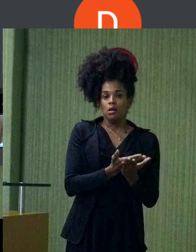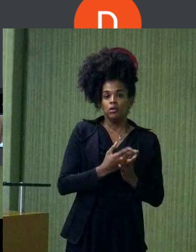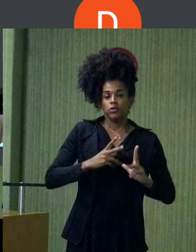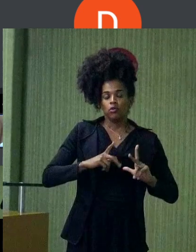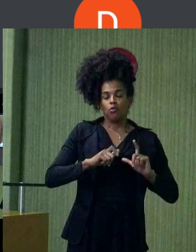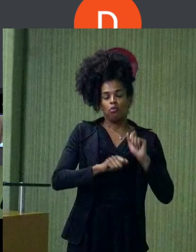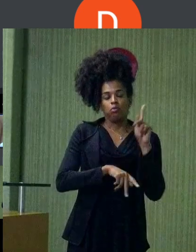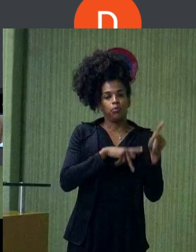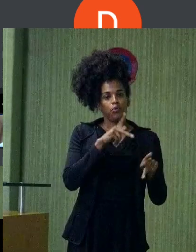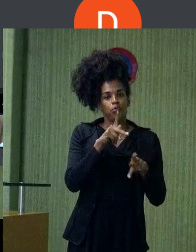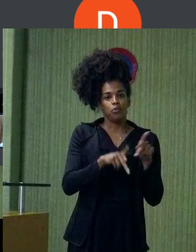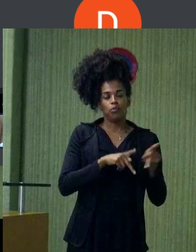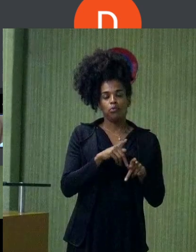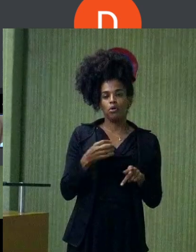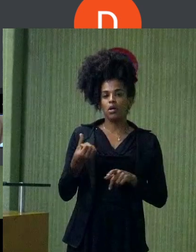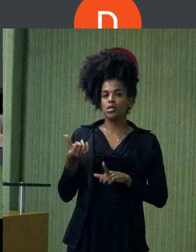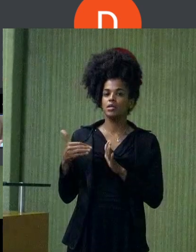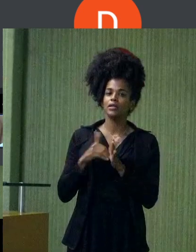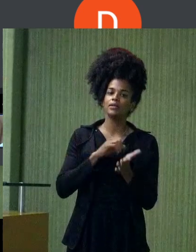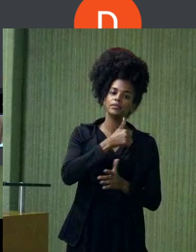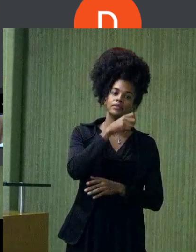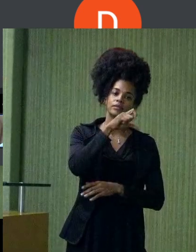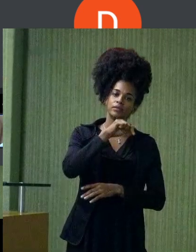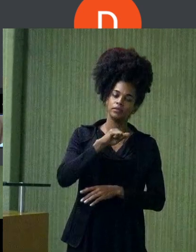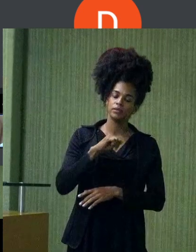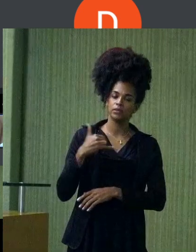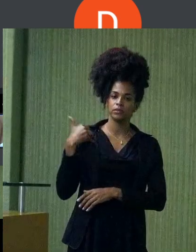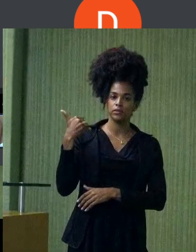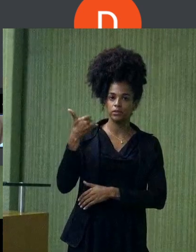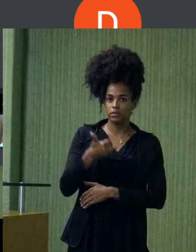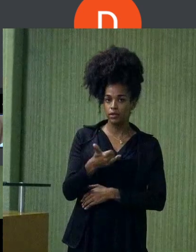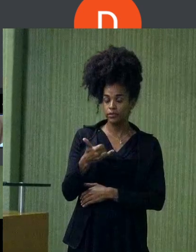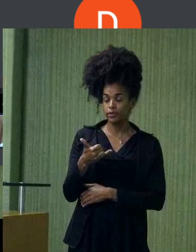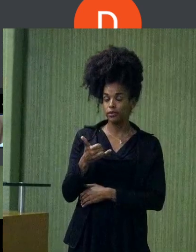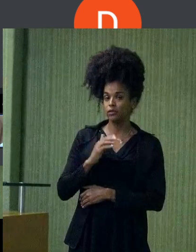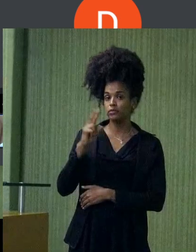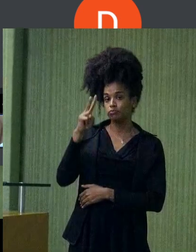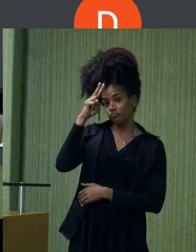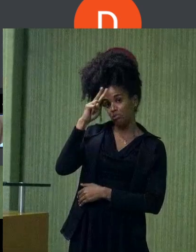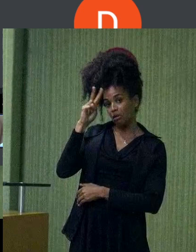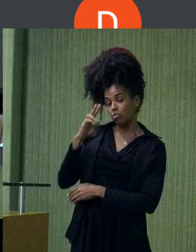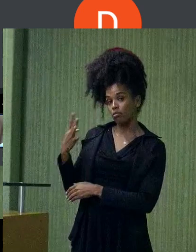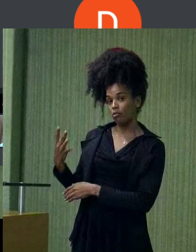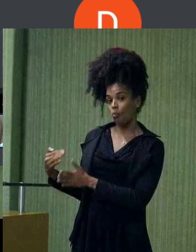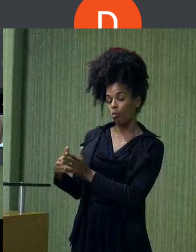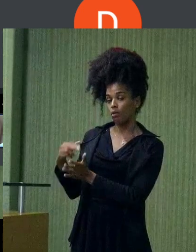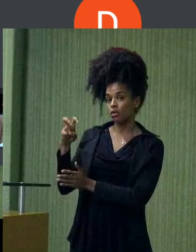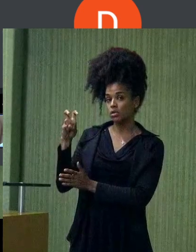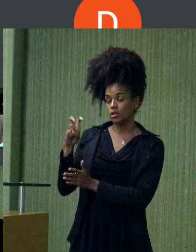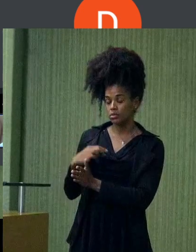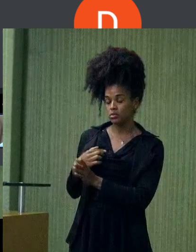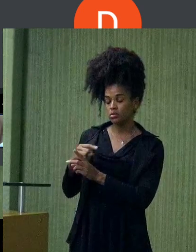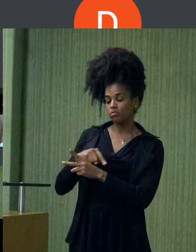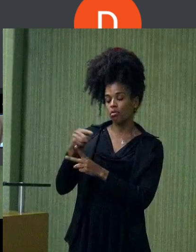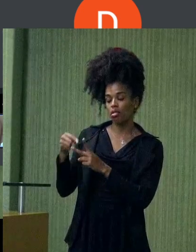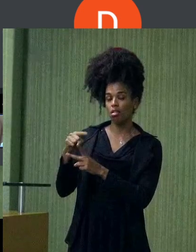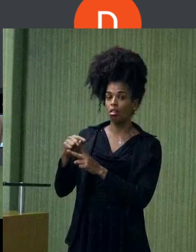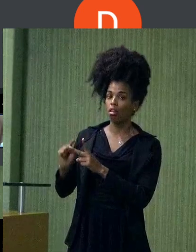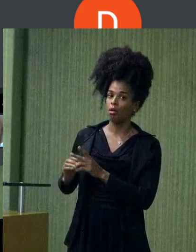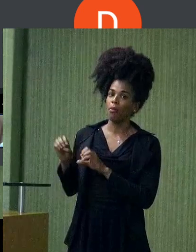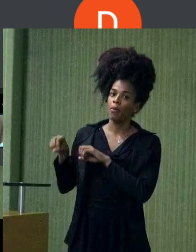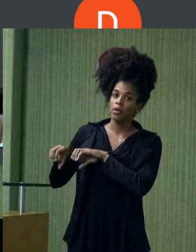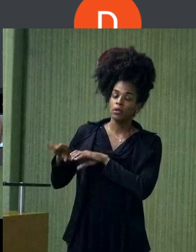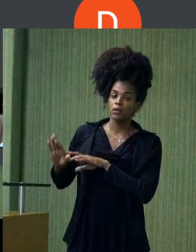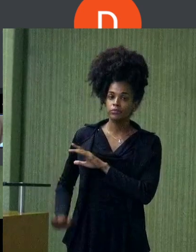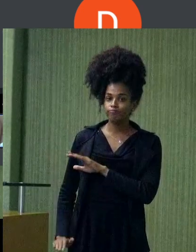de 6 a 17 anos lembrando qu a c já tá naquela meta da Educação Infantil garantir que todos os